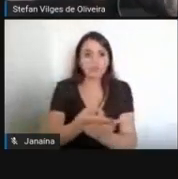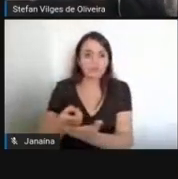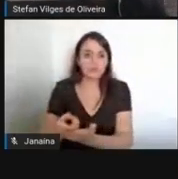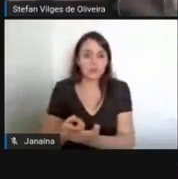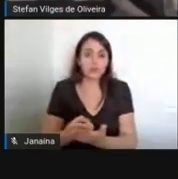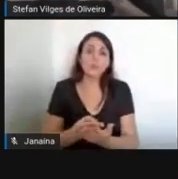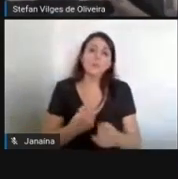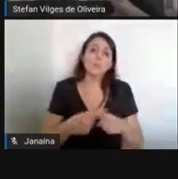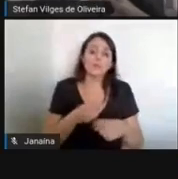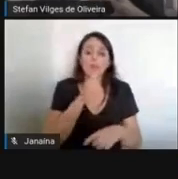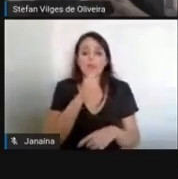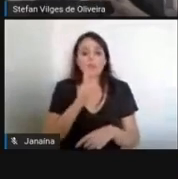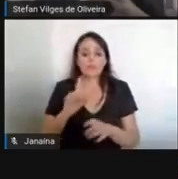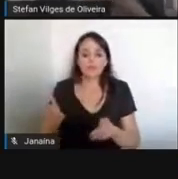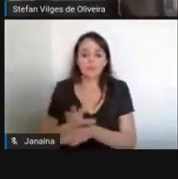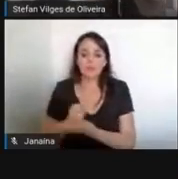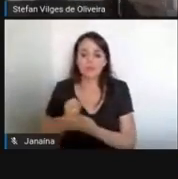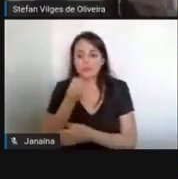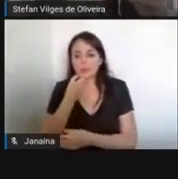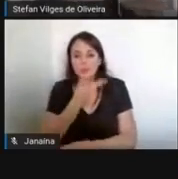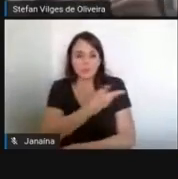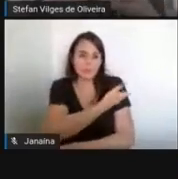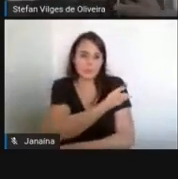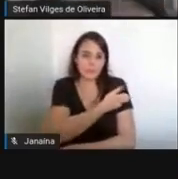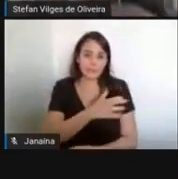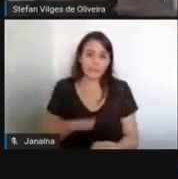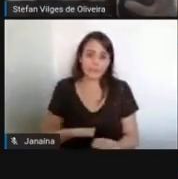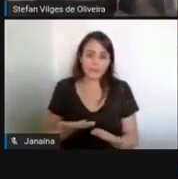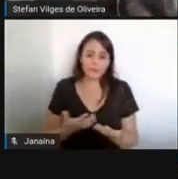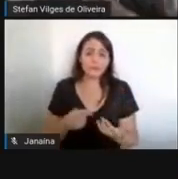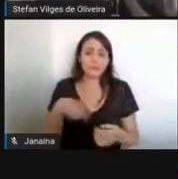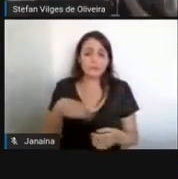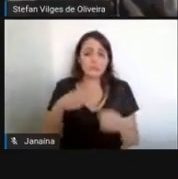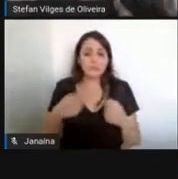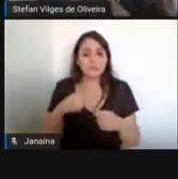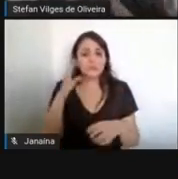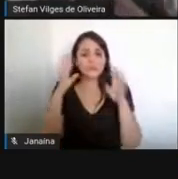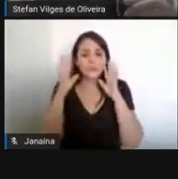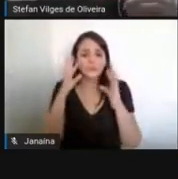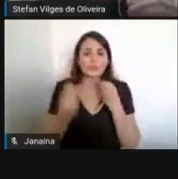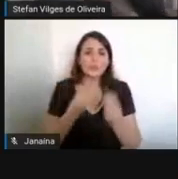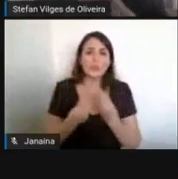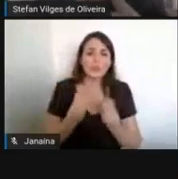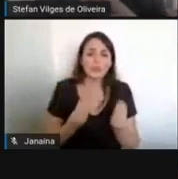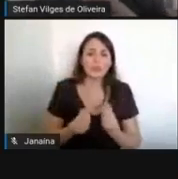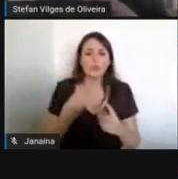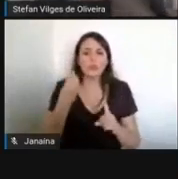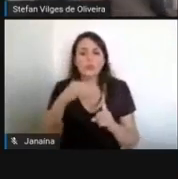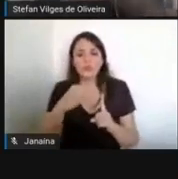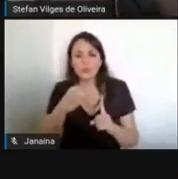Nesse sentido, para que nós consigamos pensar um pouco sobre a vulnerabilidade da transmissão